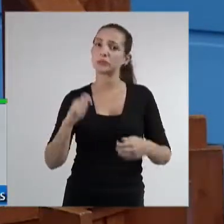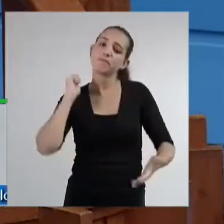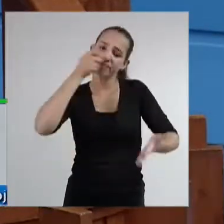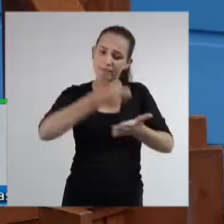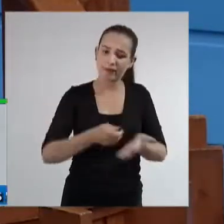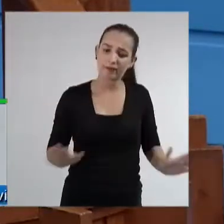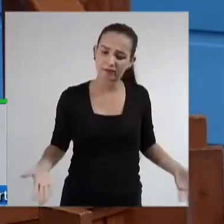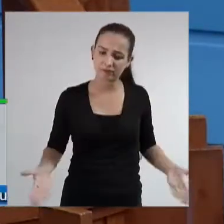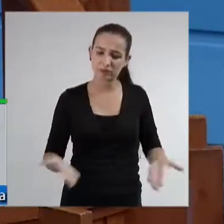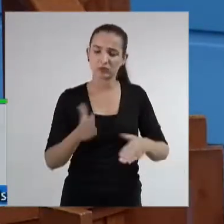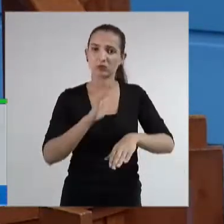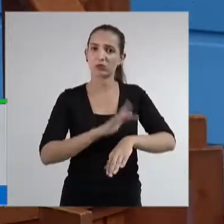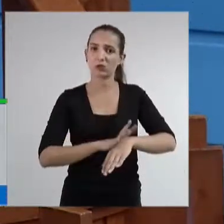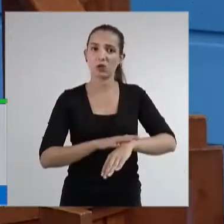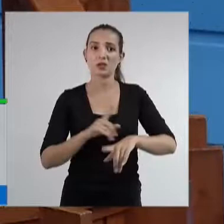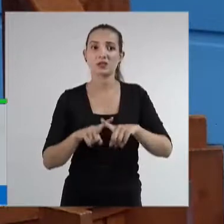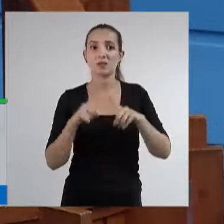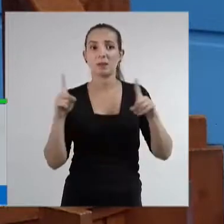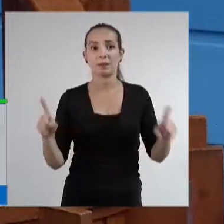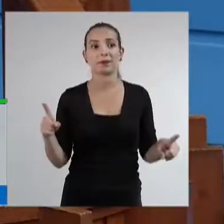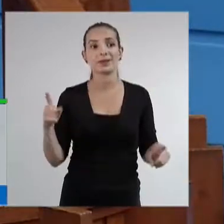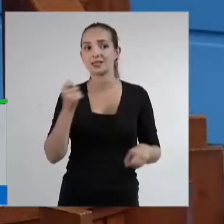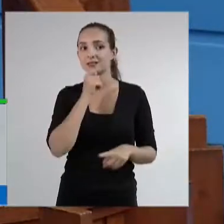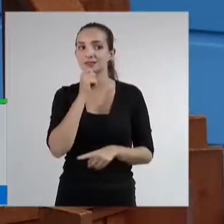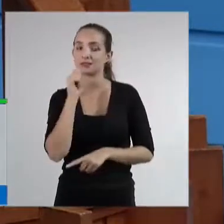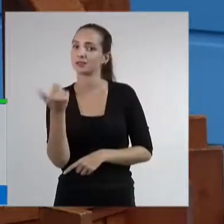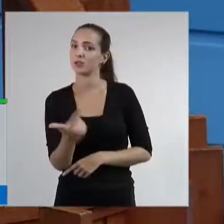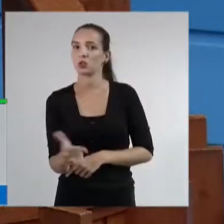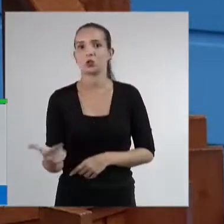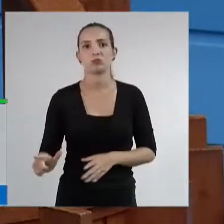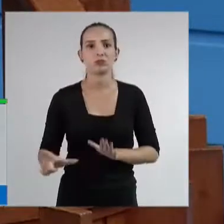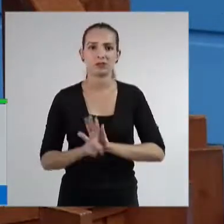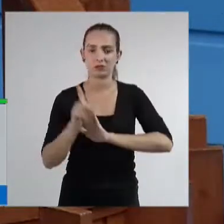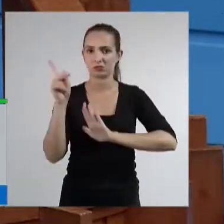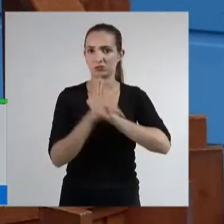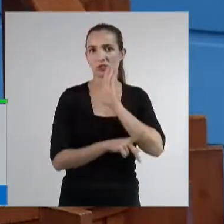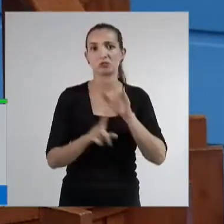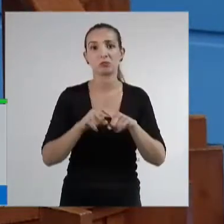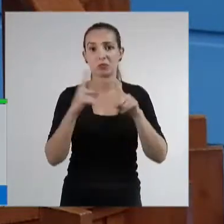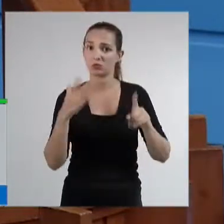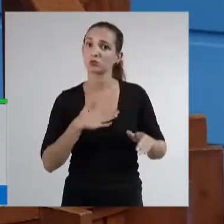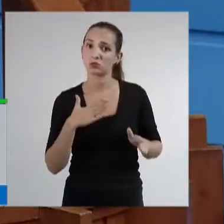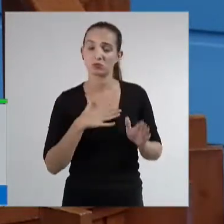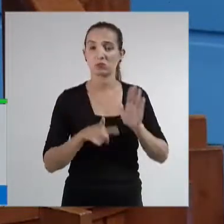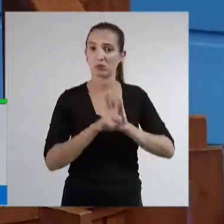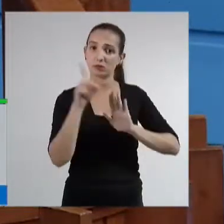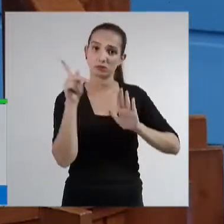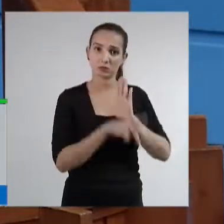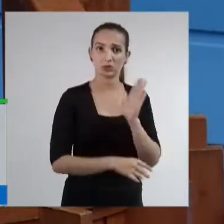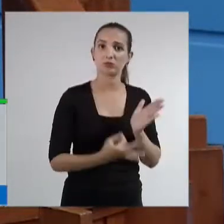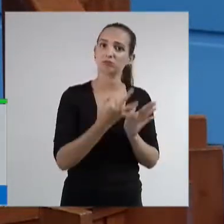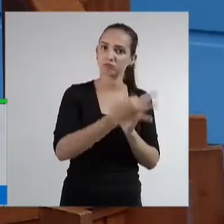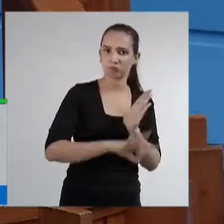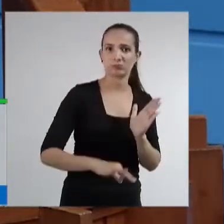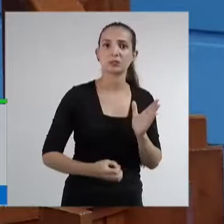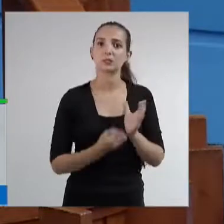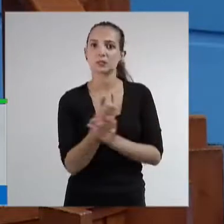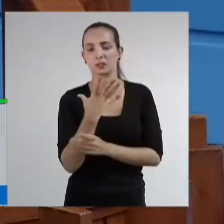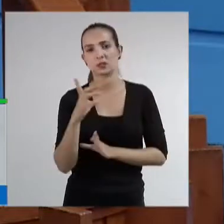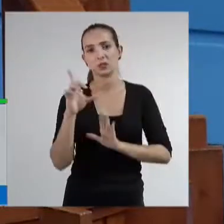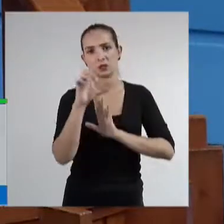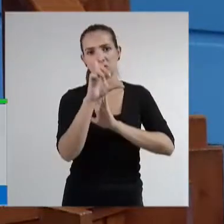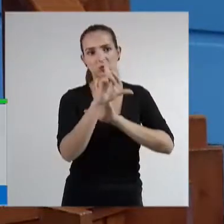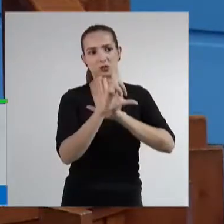um projeto dessa natureza, a não ser esse meu projeto, da minha autoria, que cria o Programa Nacional de Doenças Raras. E esse é um projeto que, se